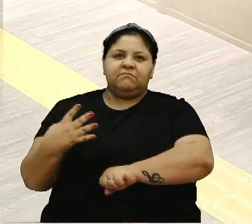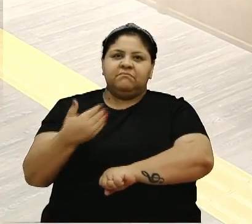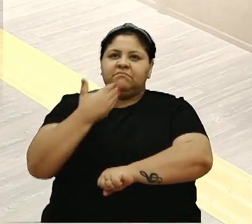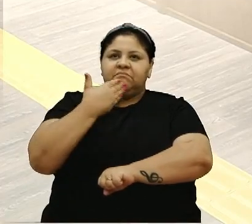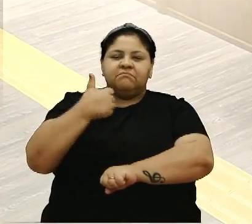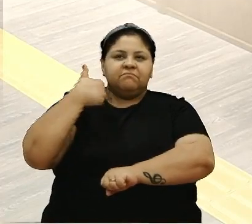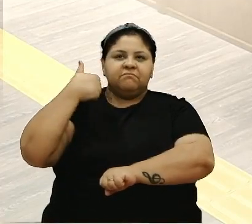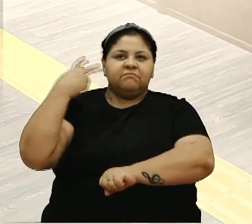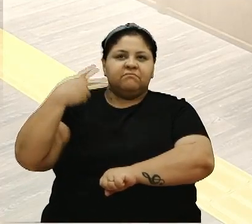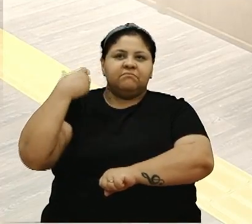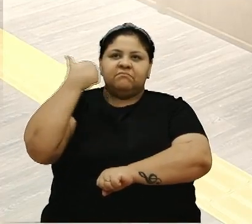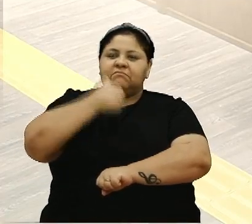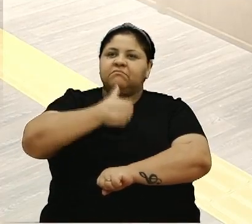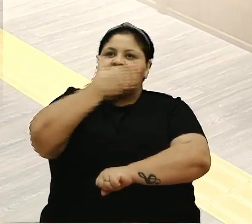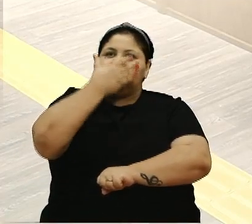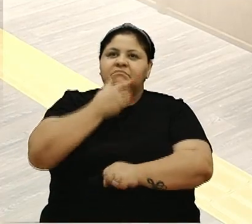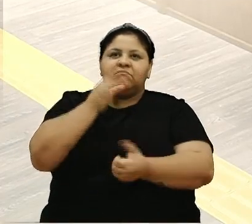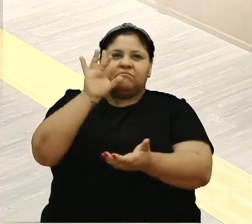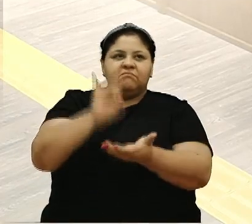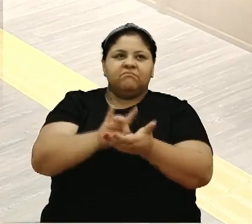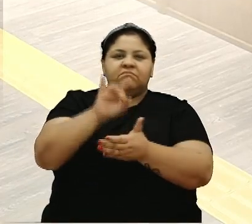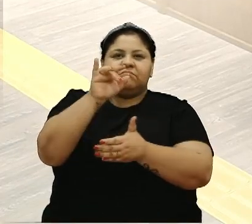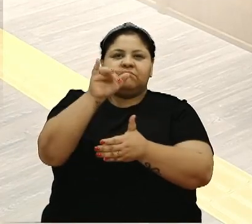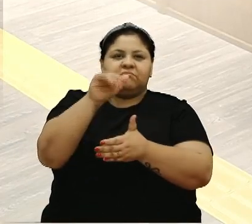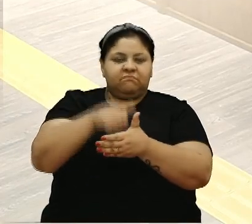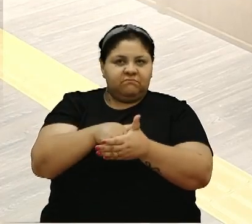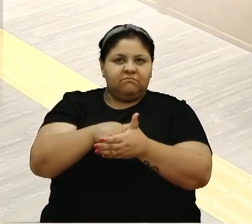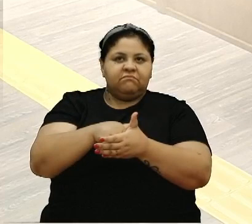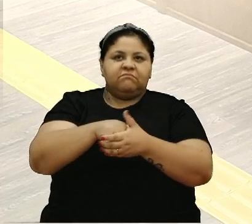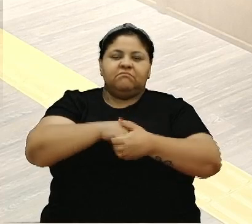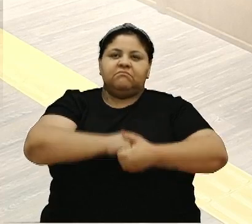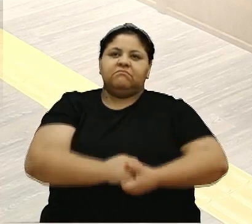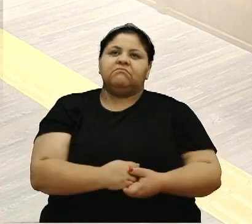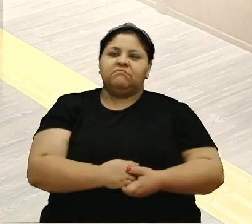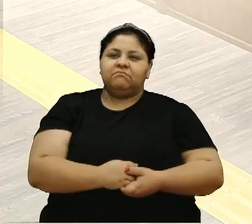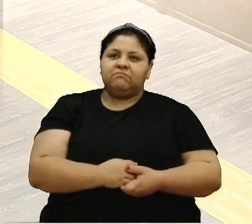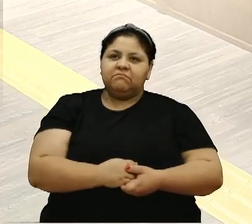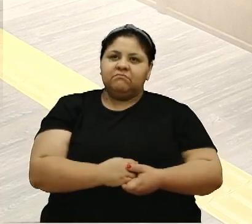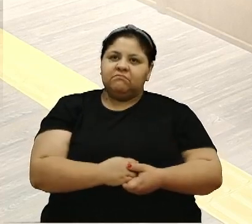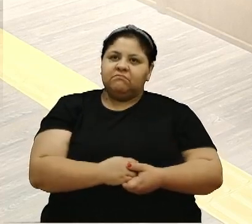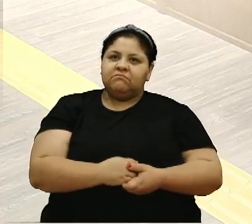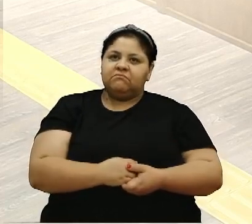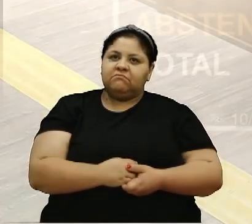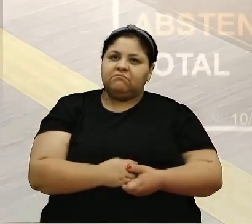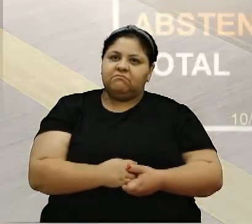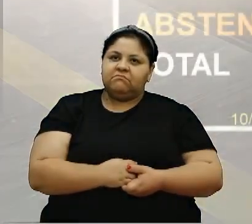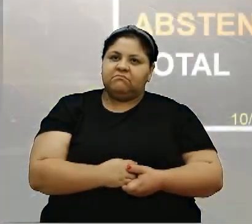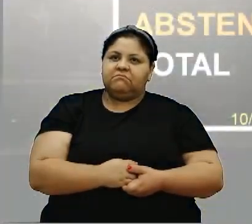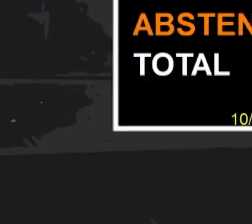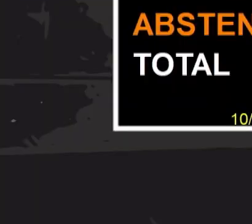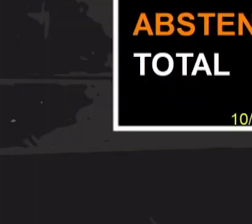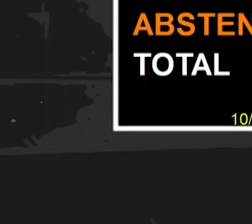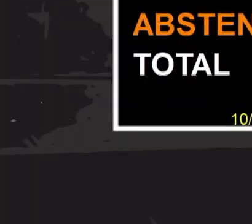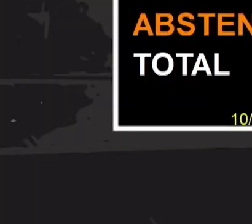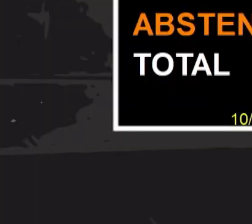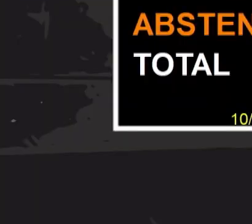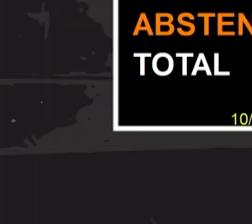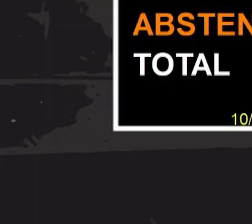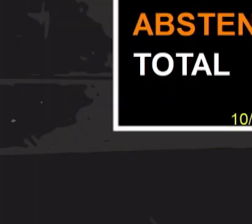Solicito às vereadoras e vereadores que, a partir desse momento, registrem os seus votos.